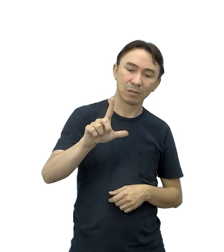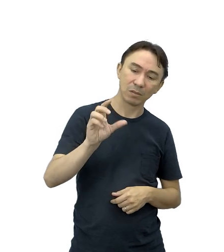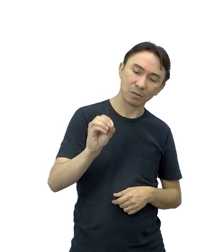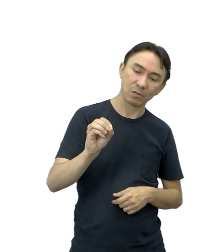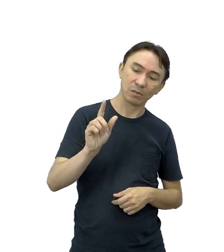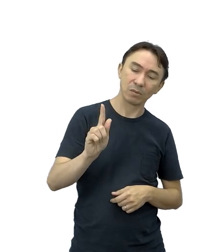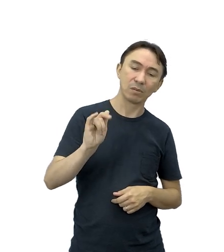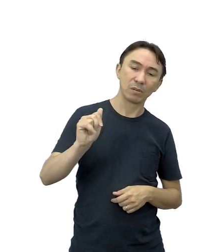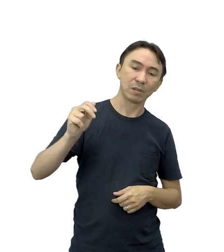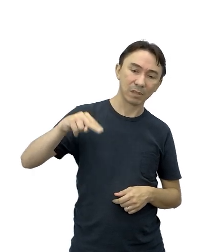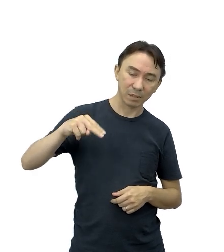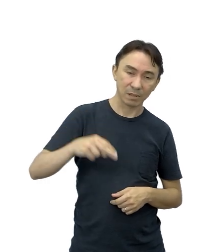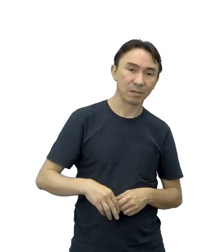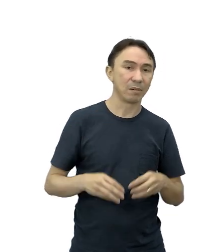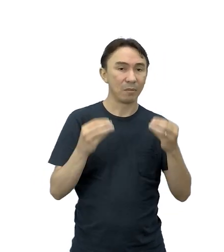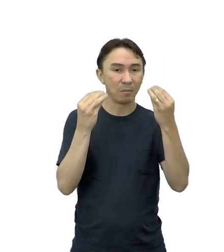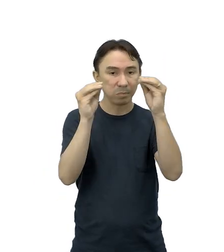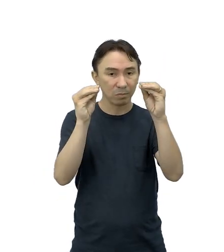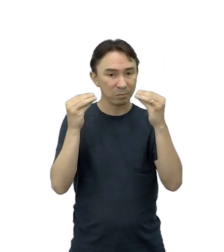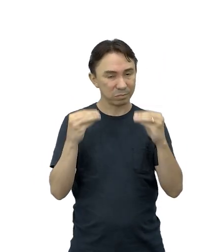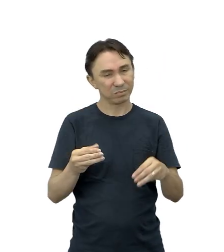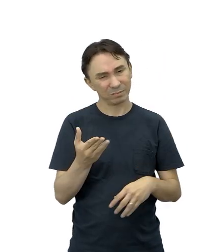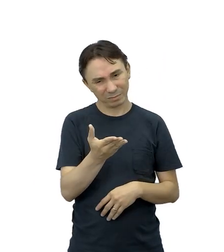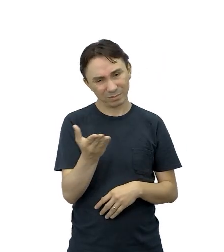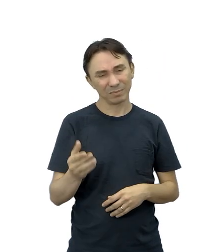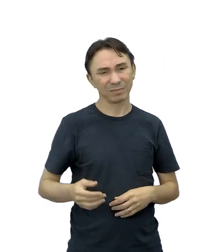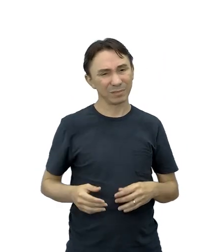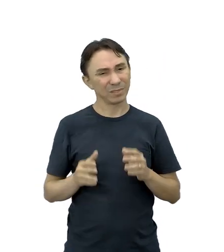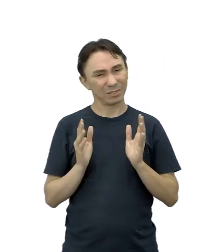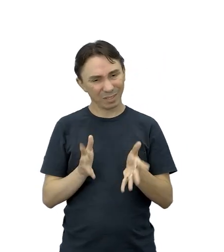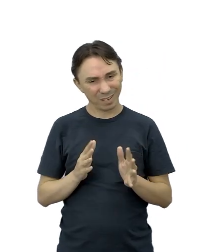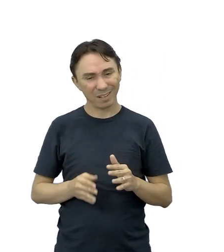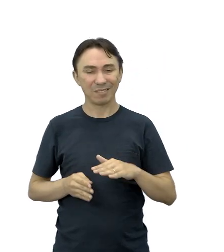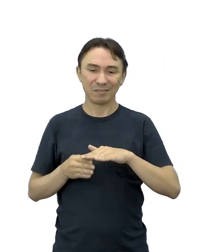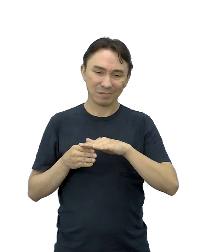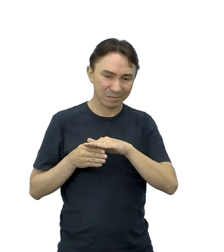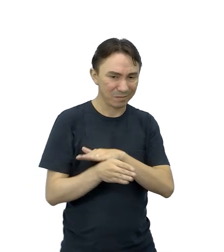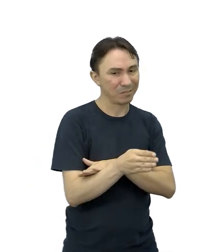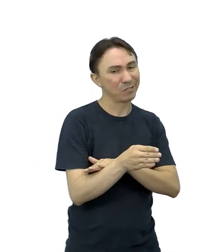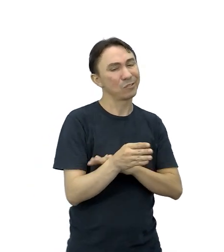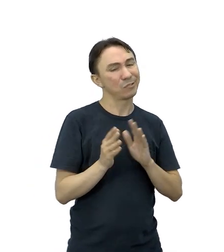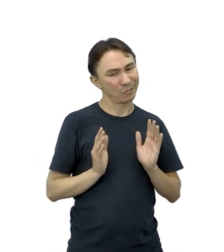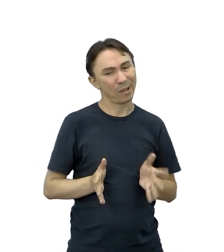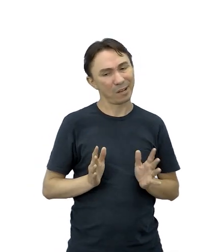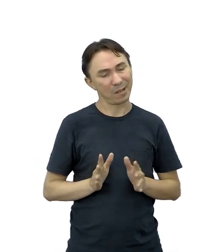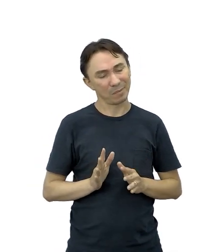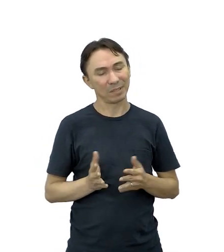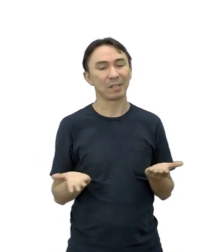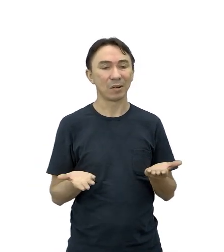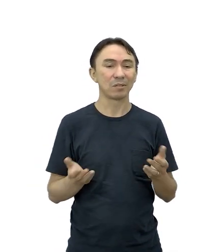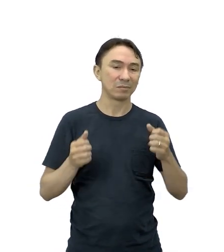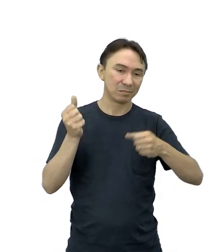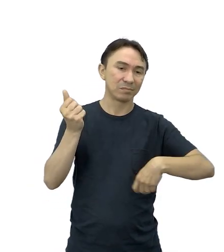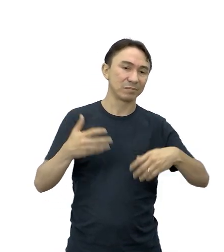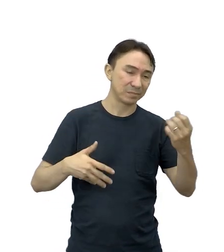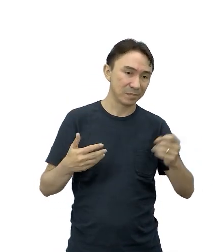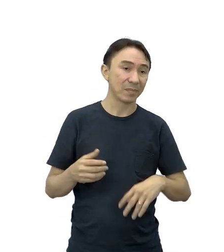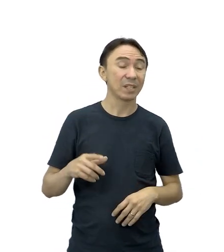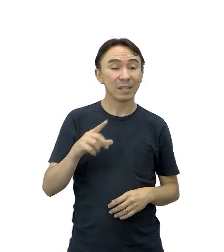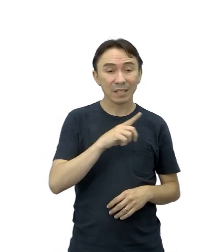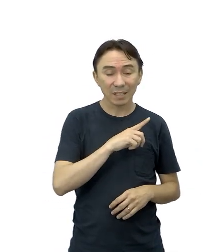aí, provavelmente, todos vocês já acessaram, mas é importante falar mais uma vez. Inicialmente, vai abrir essa tela, onde vocês